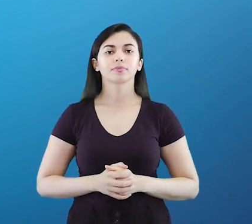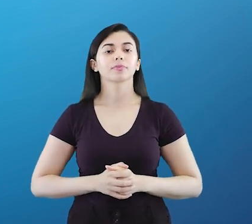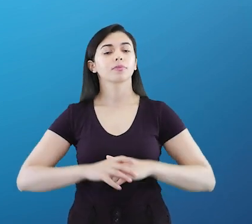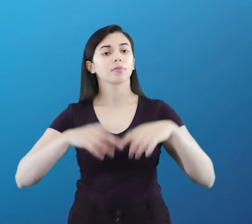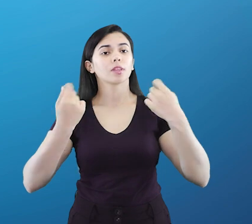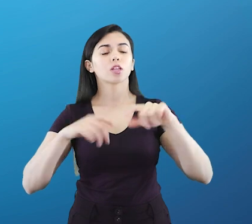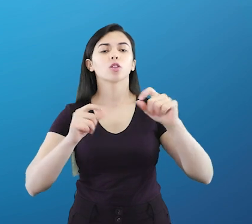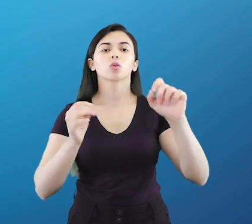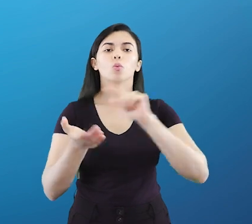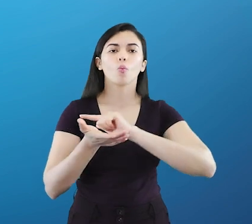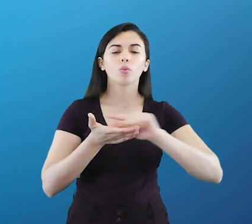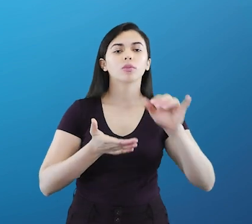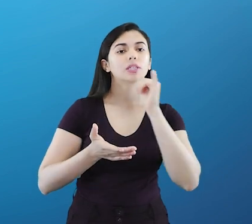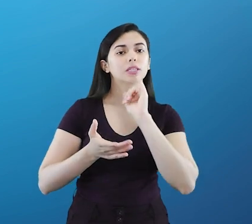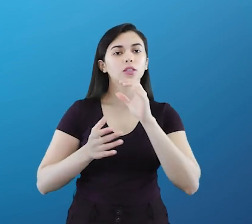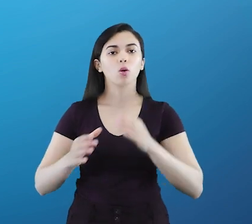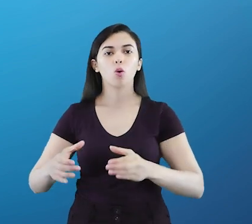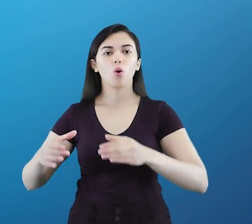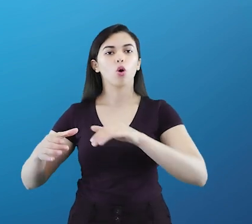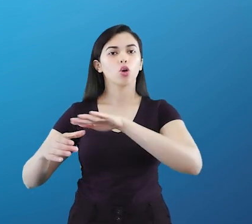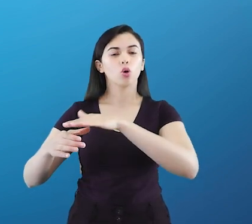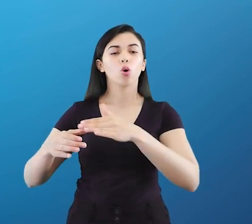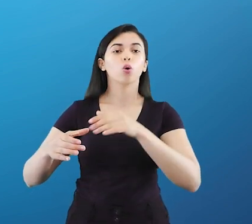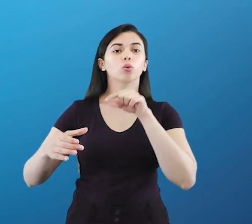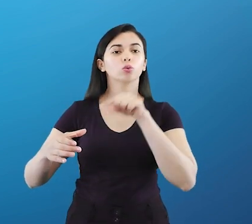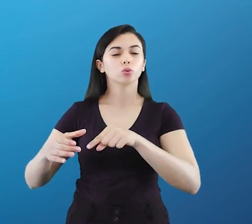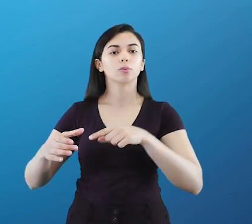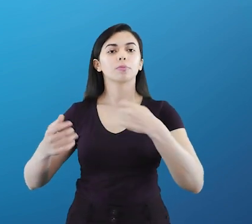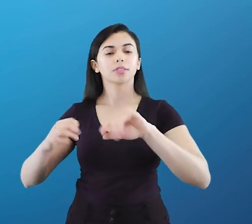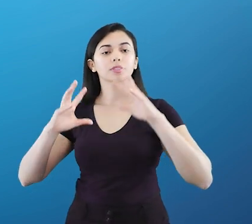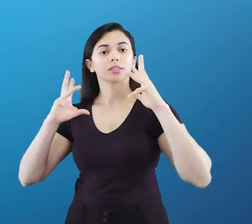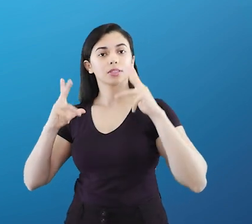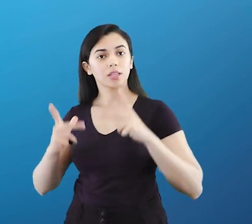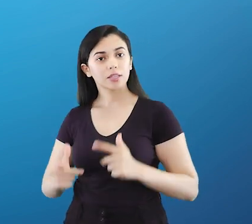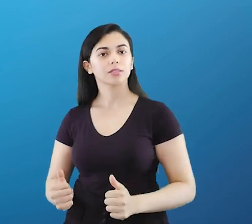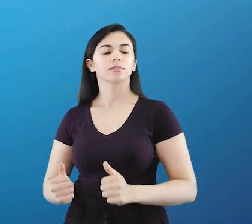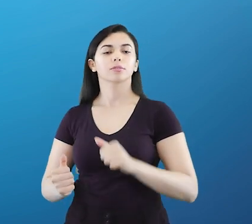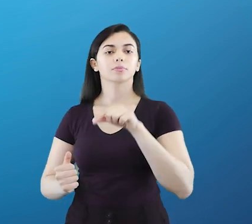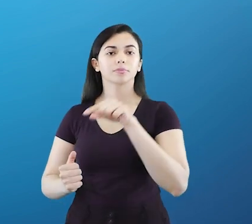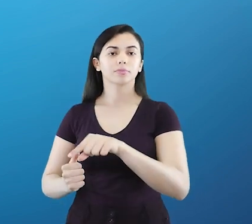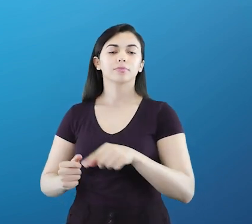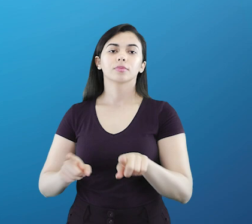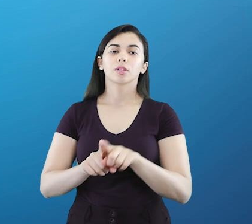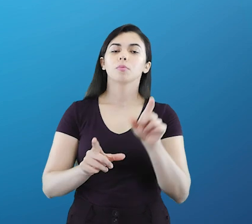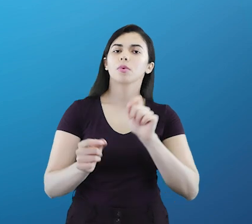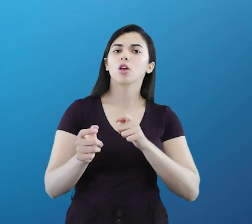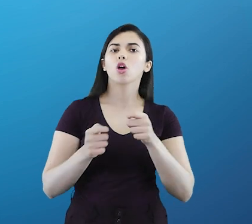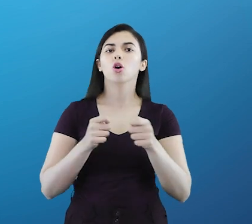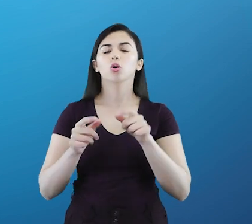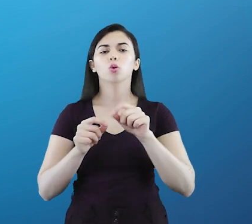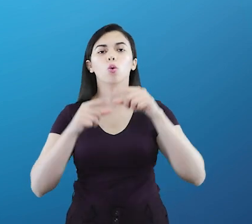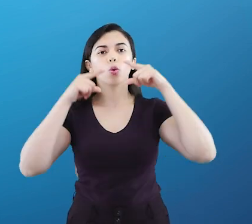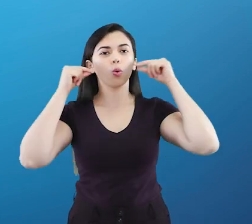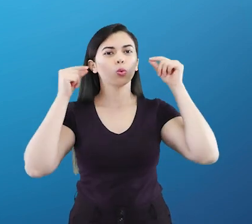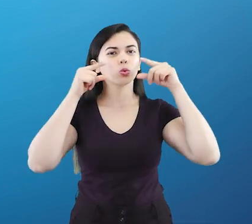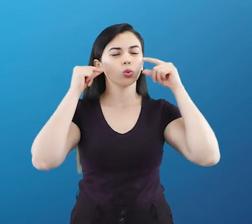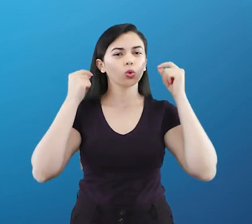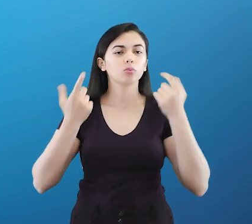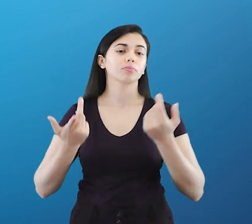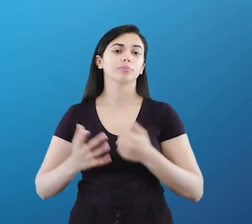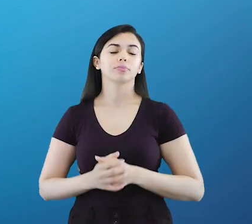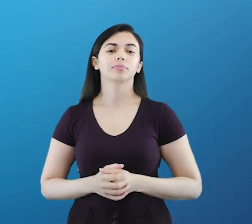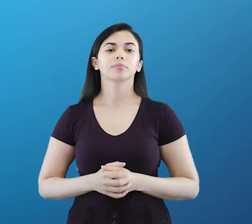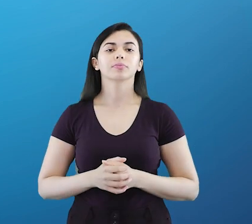Desinfetar reservatórios de água com água sanitária e também o controle dos roedores, que são os principais transmissores dessa